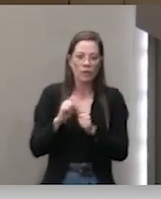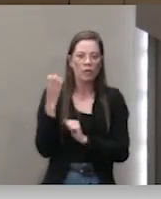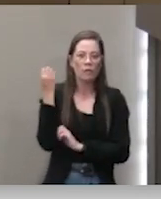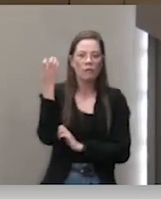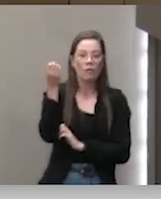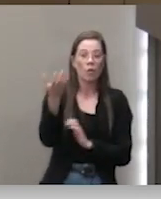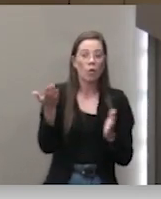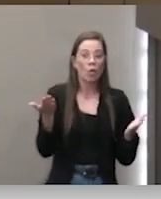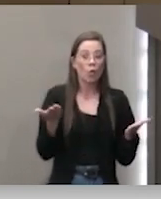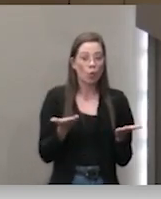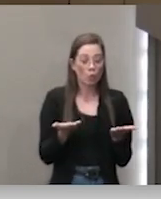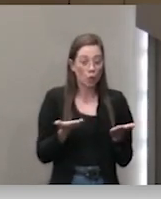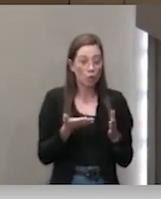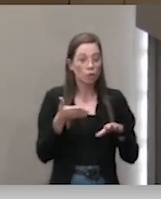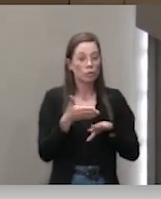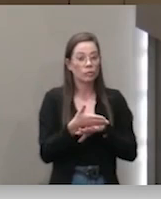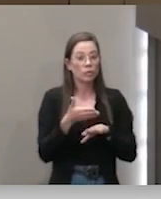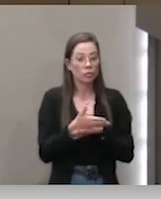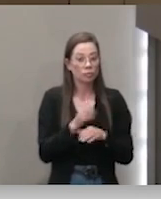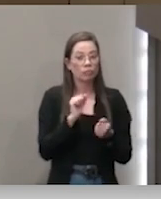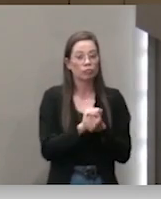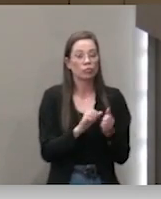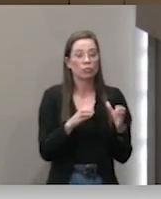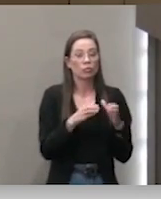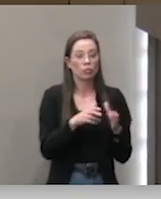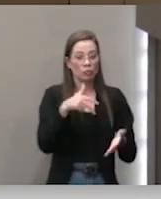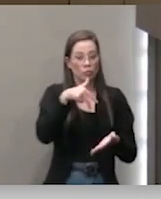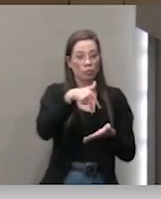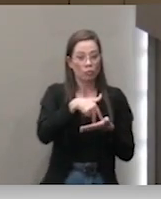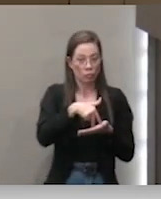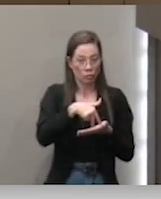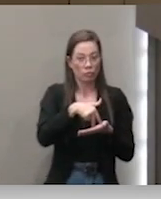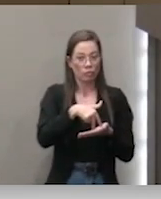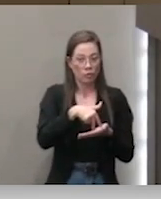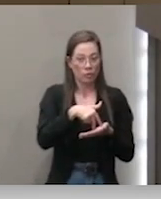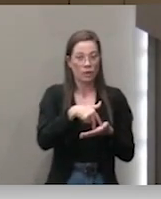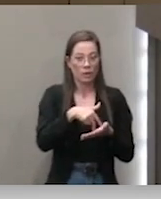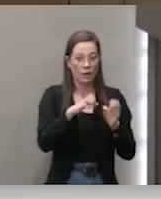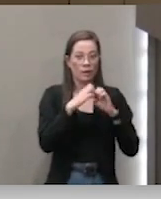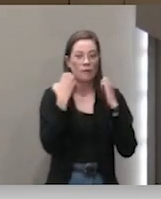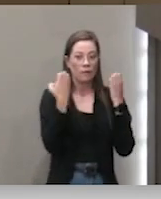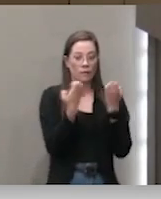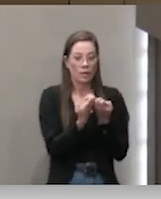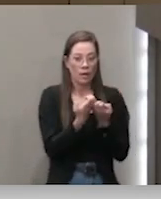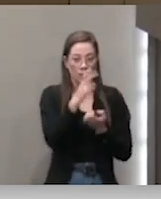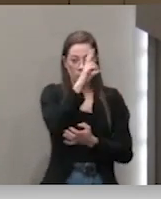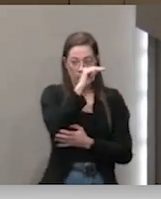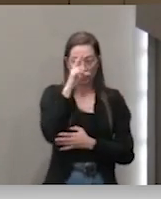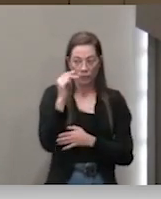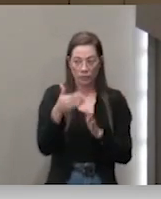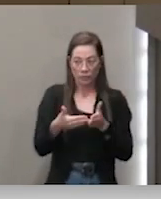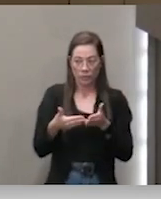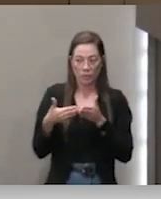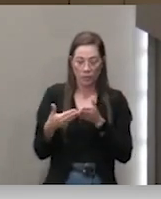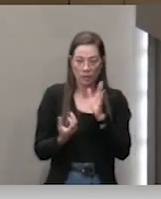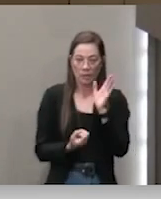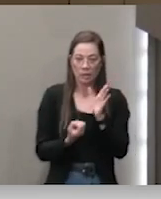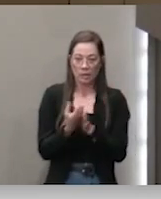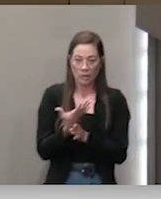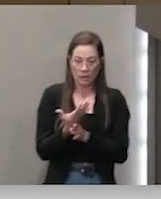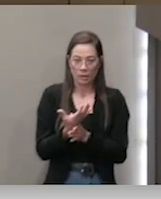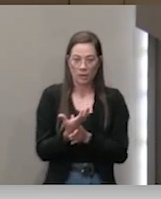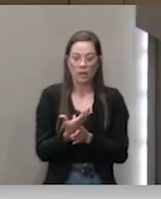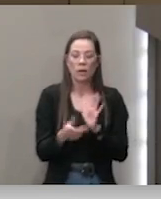hoje ela faz parte da apresentação de eventos da prefeitura. E isso junta com o que eu defendi outro dia aqui, da criação dos